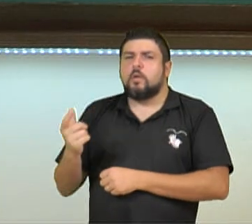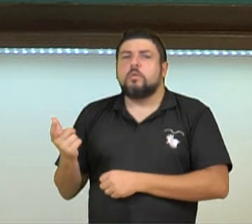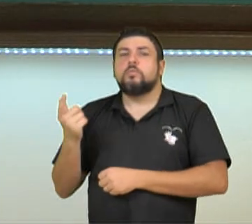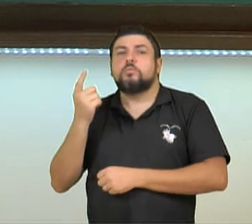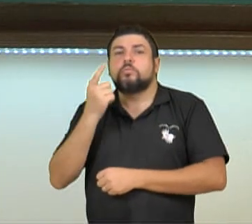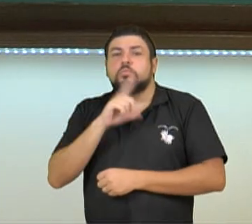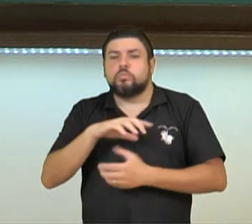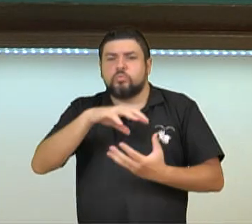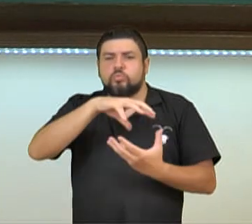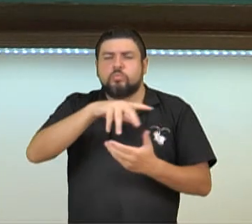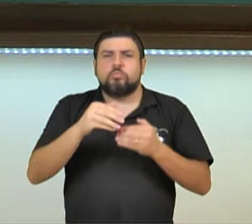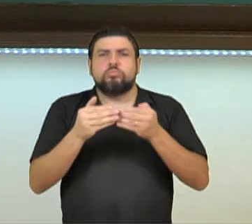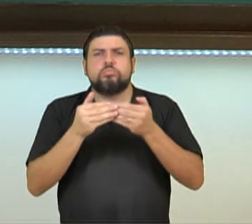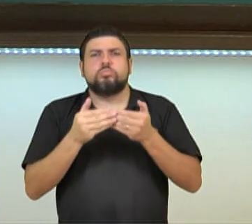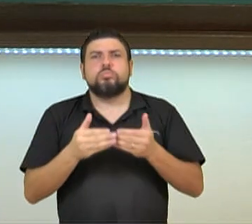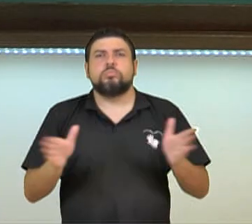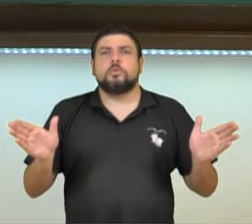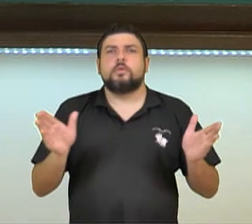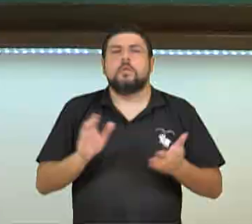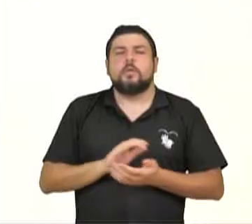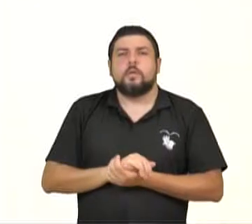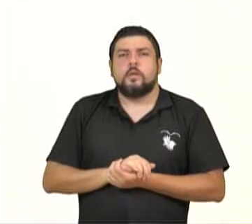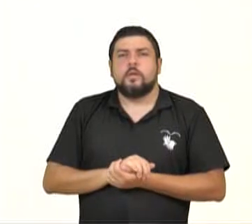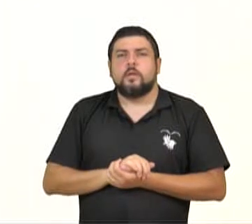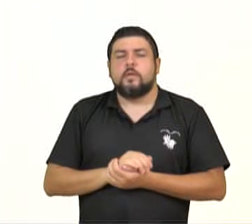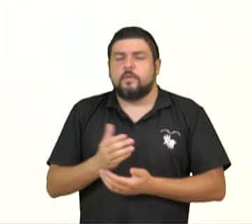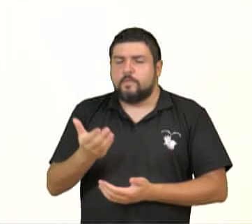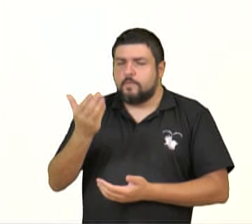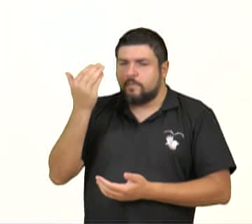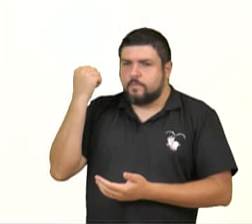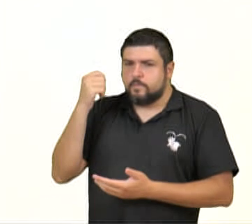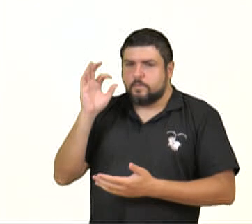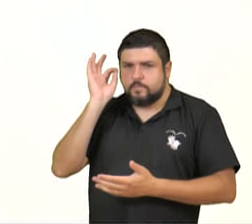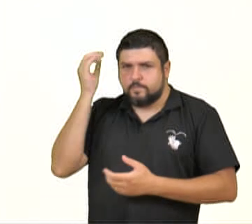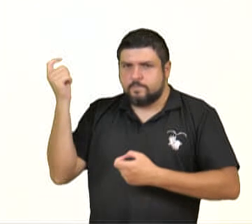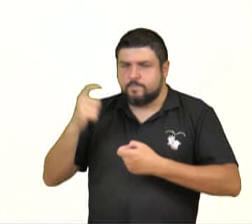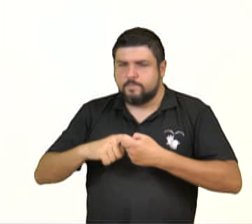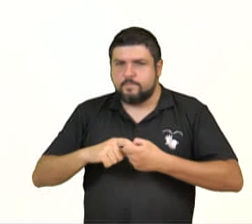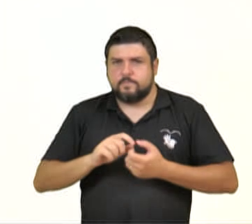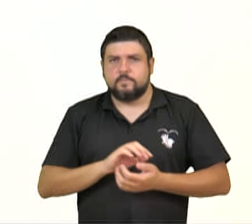ordem mundial que se encontra neste período. Vamos lá? Voltamos já já.